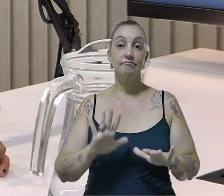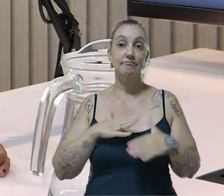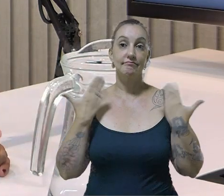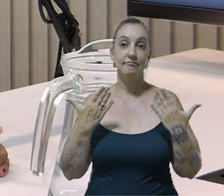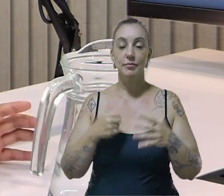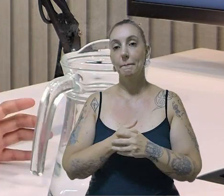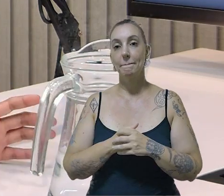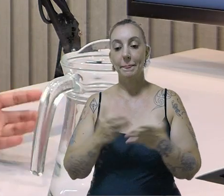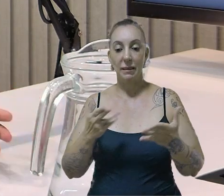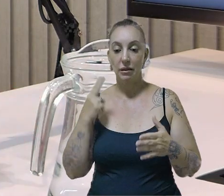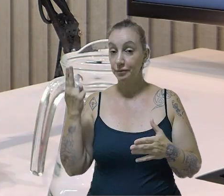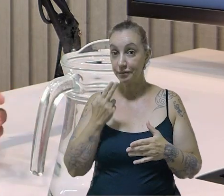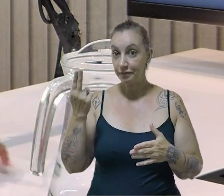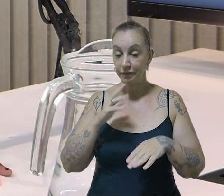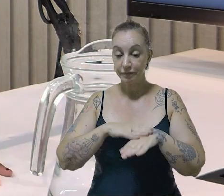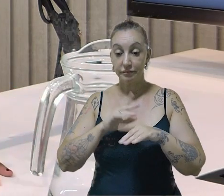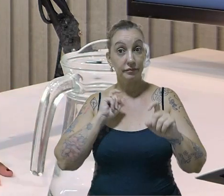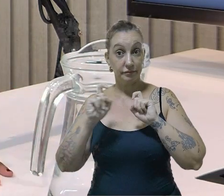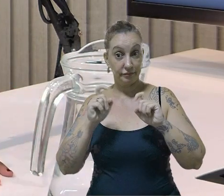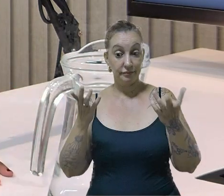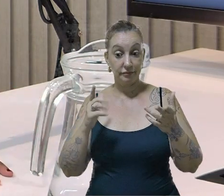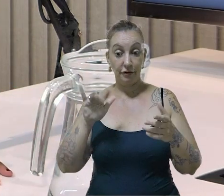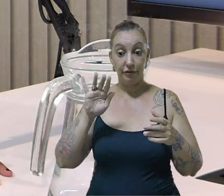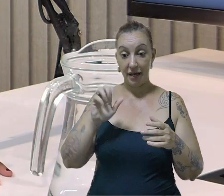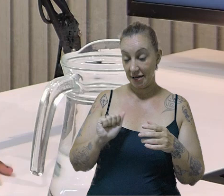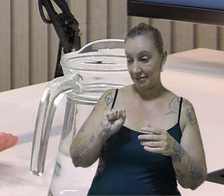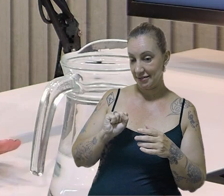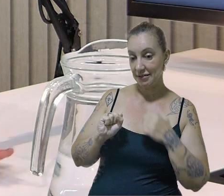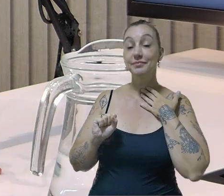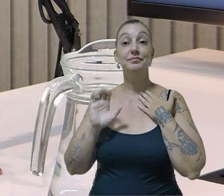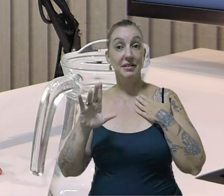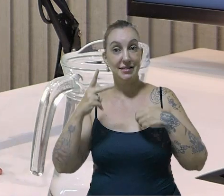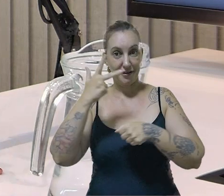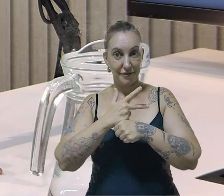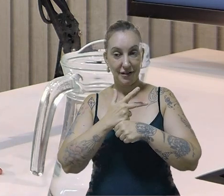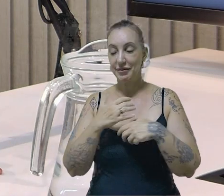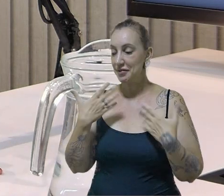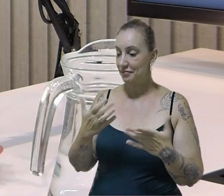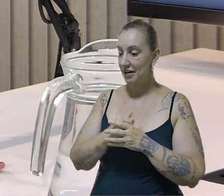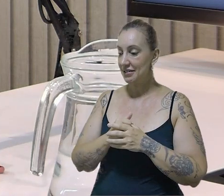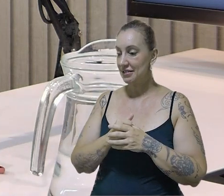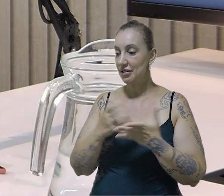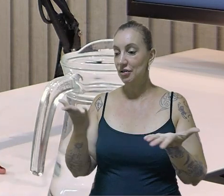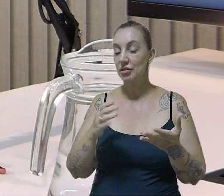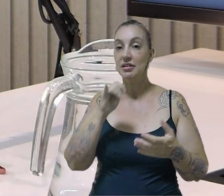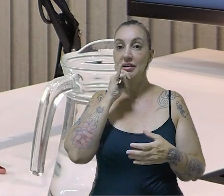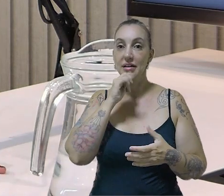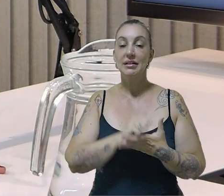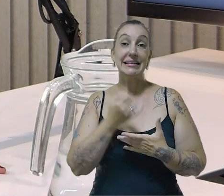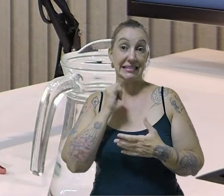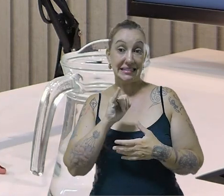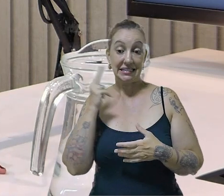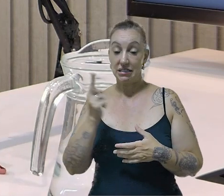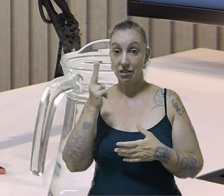repente fala hoje eu não vou fazer nada hoje tem reunião do folias Inclusive a mas é virtual e tal mas hoje por exemplo era um dia que se